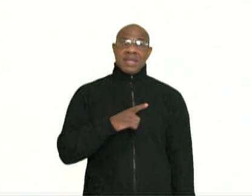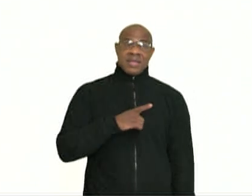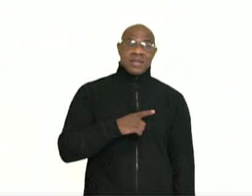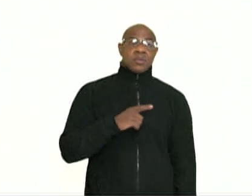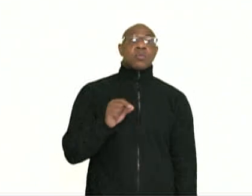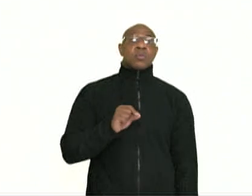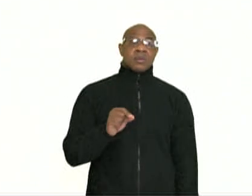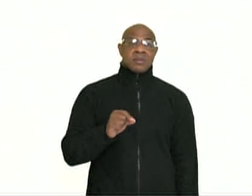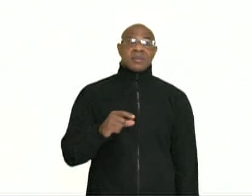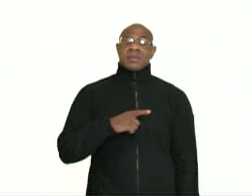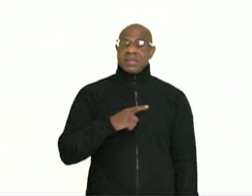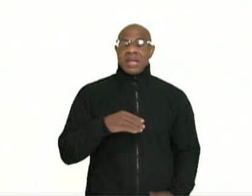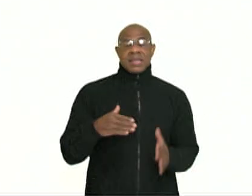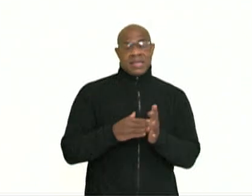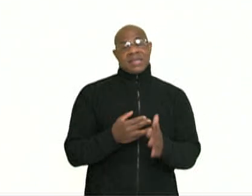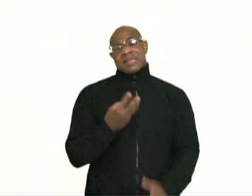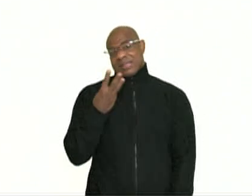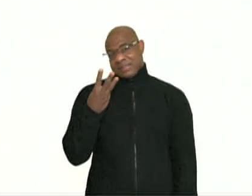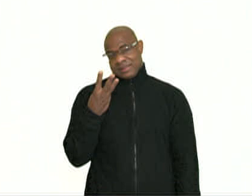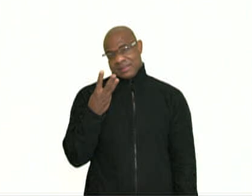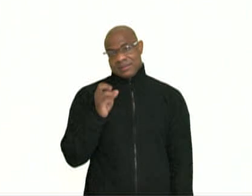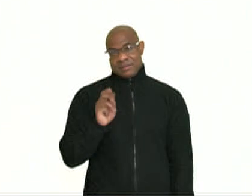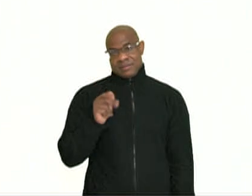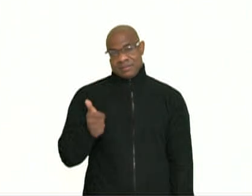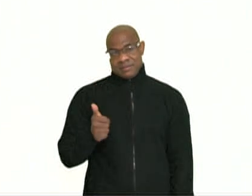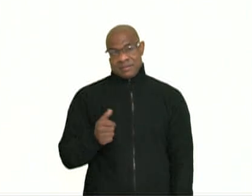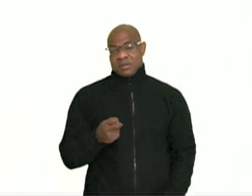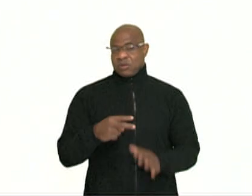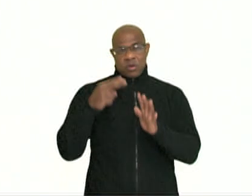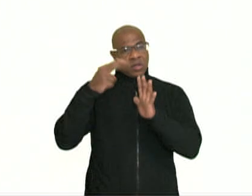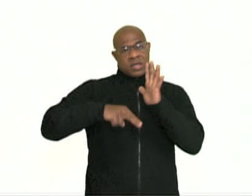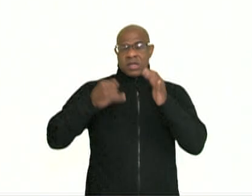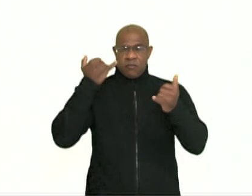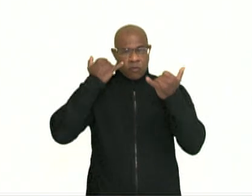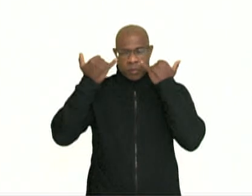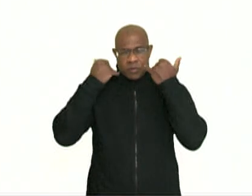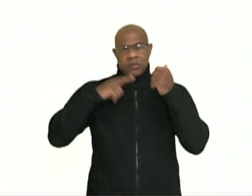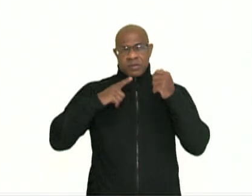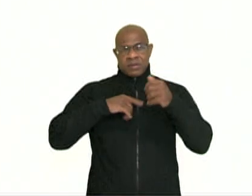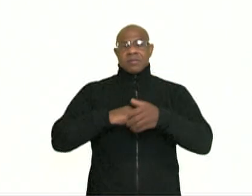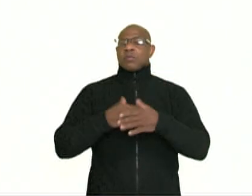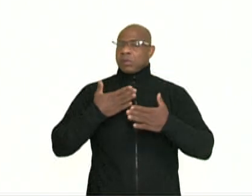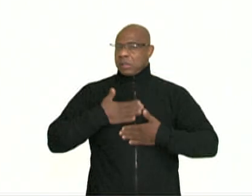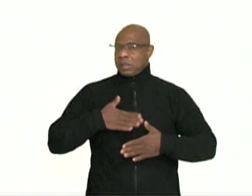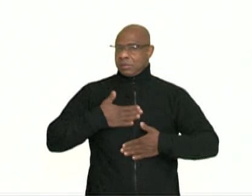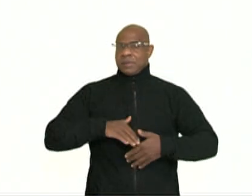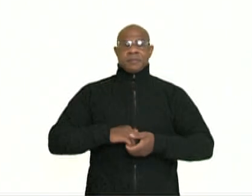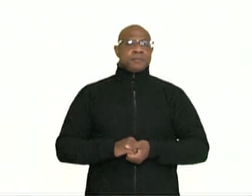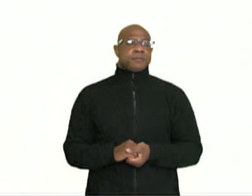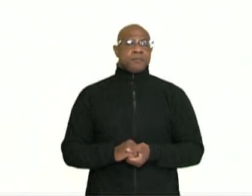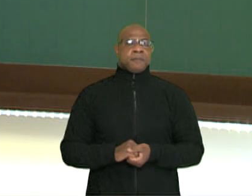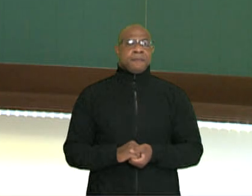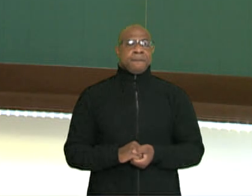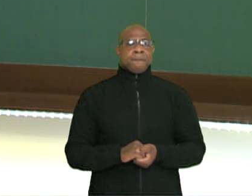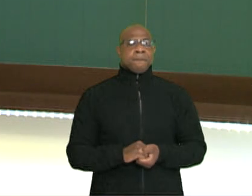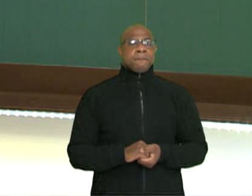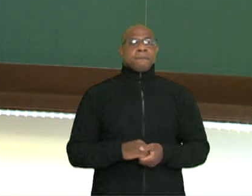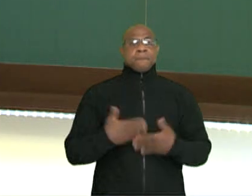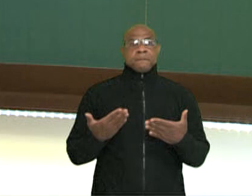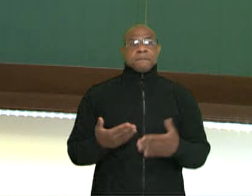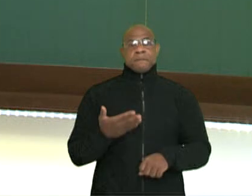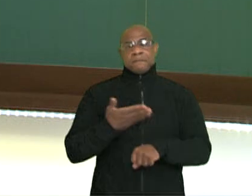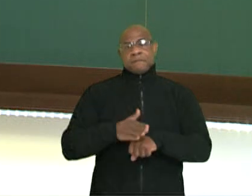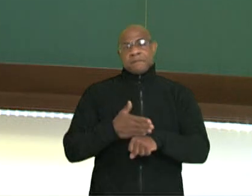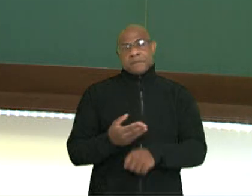TV, tem até três, ok? É só ler as informações com calma, tá bom? E o